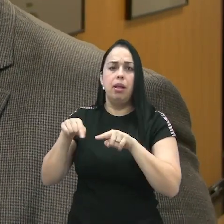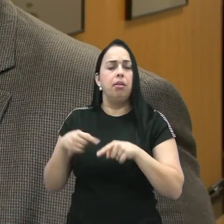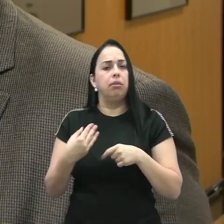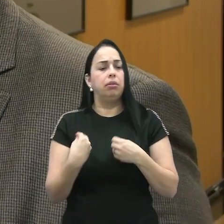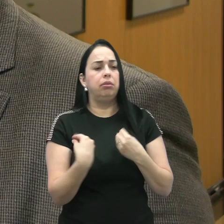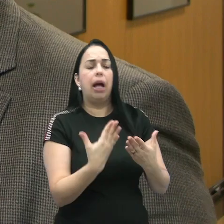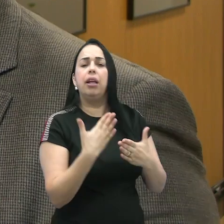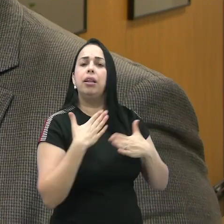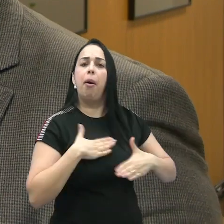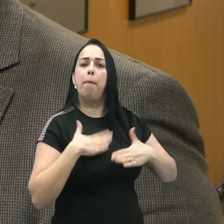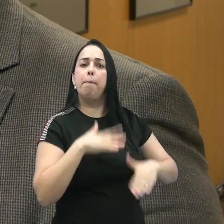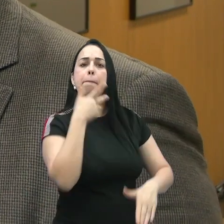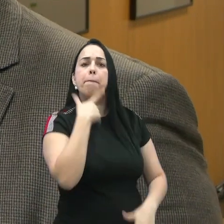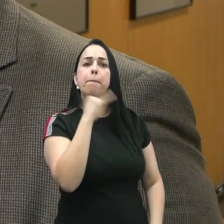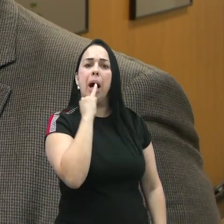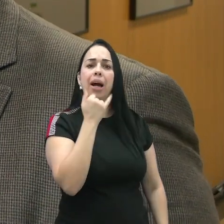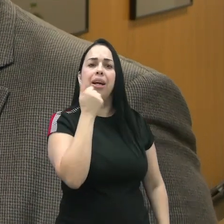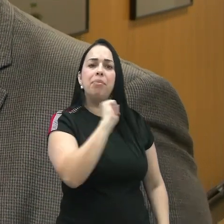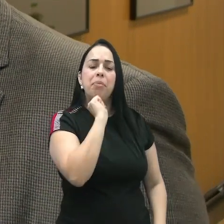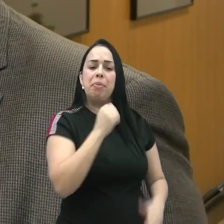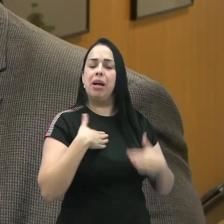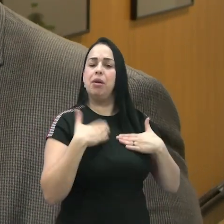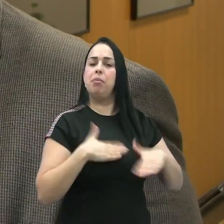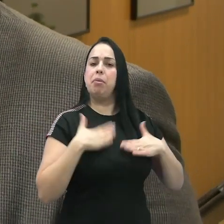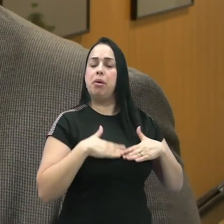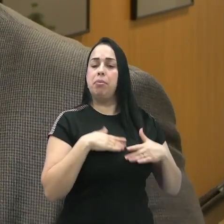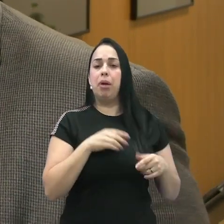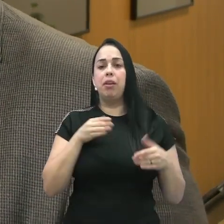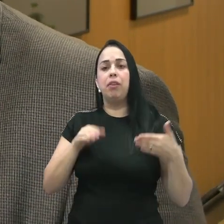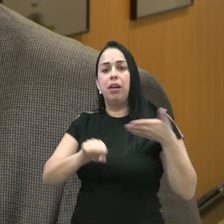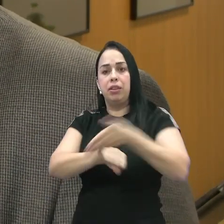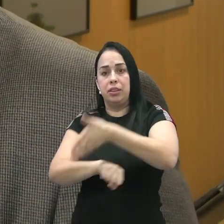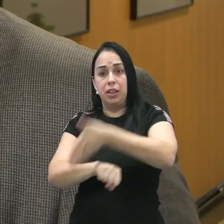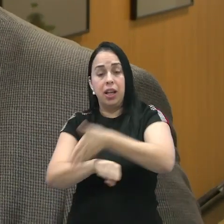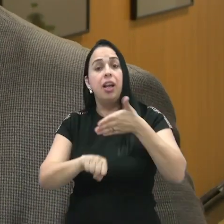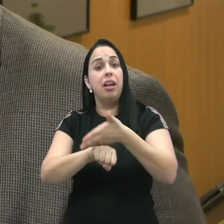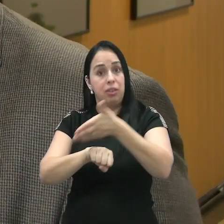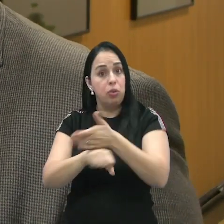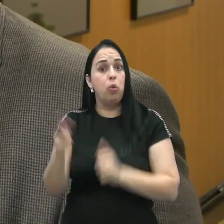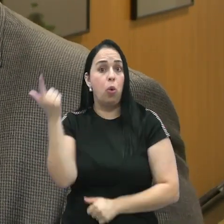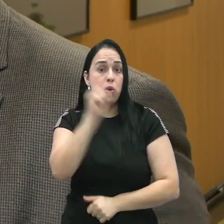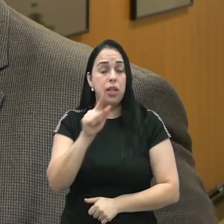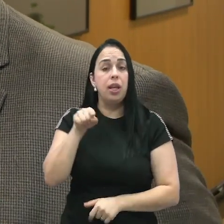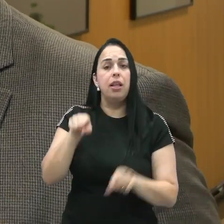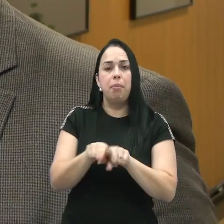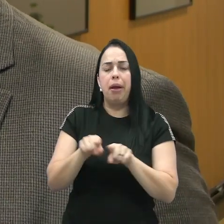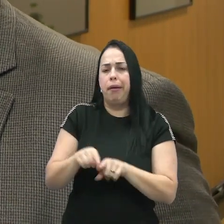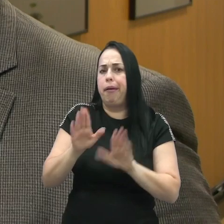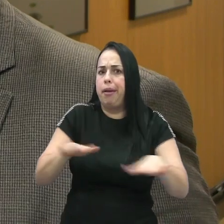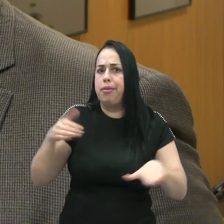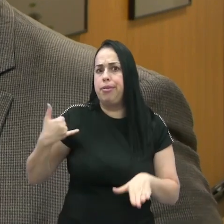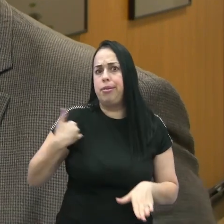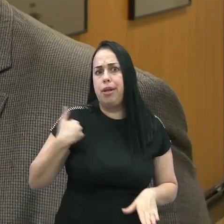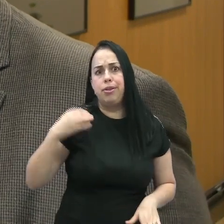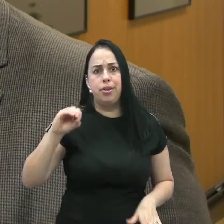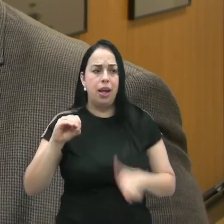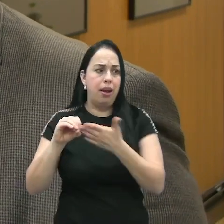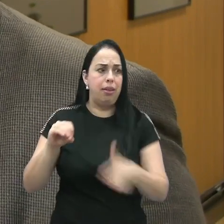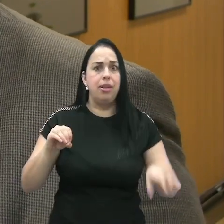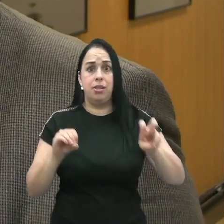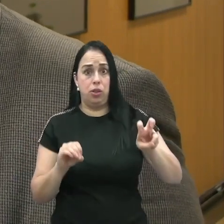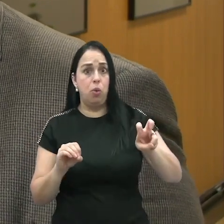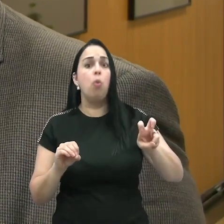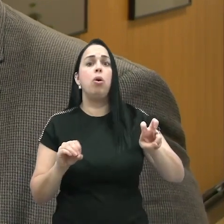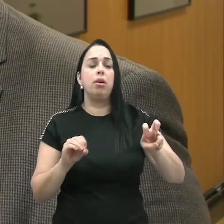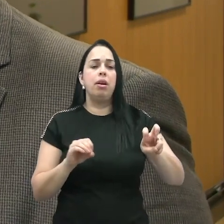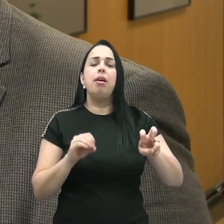de área construída, trazendo mais tranquilidade aos pais que vão ter a oportunidade de colocar os seus filhos para estudar. Estamos falando de crianças de 0 a 5 anos, o